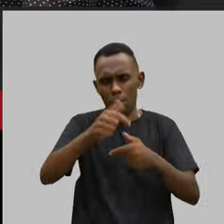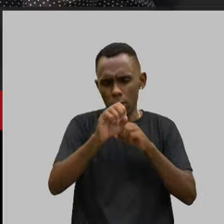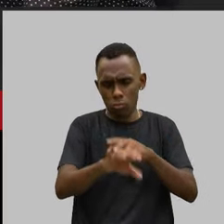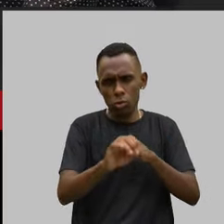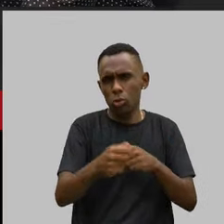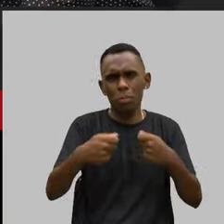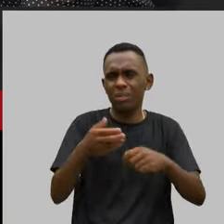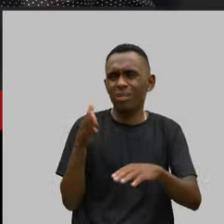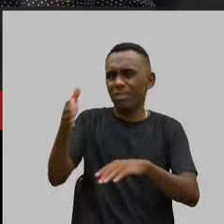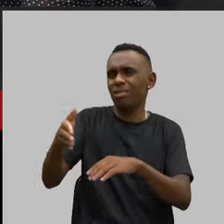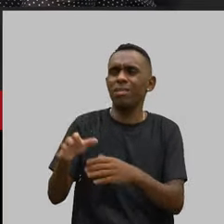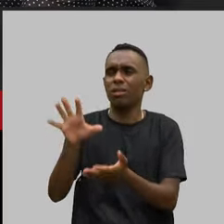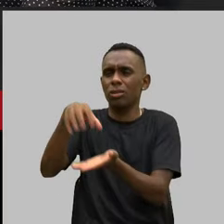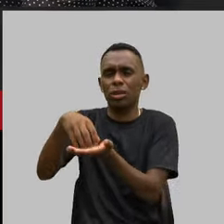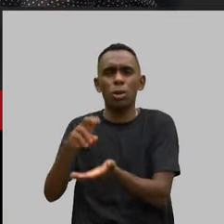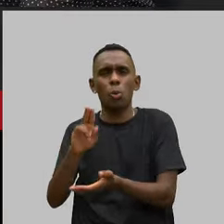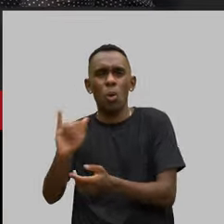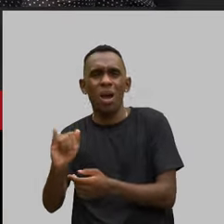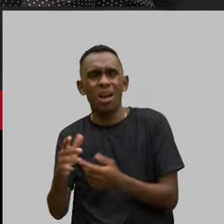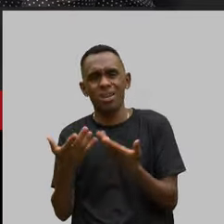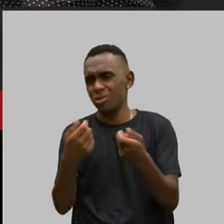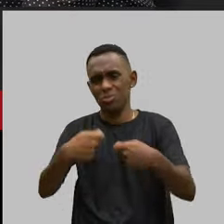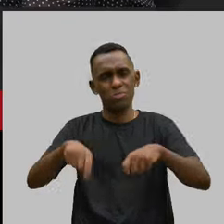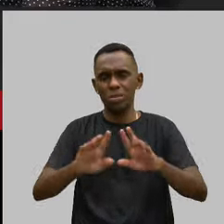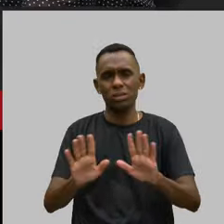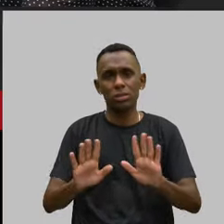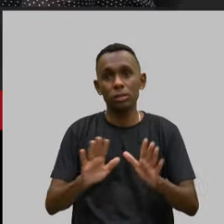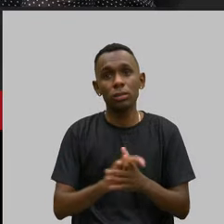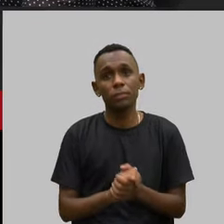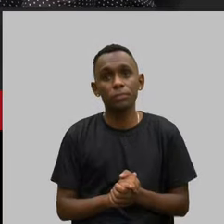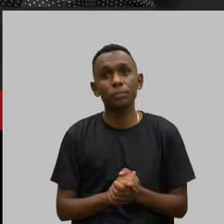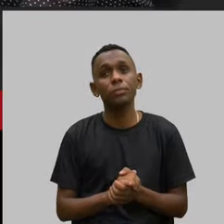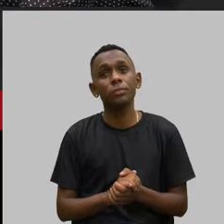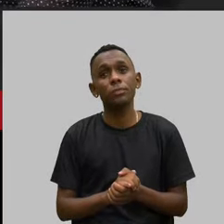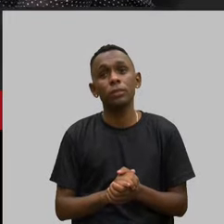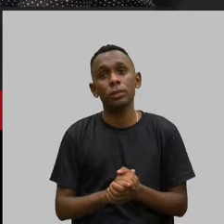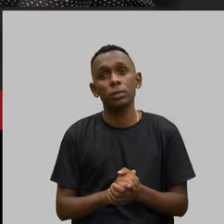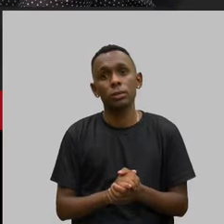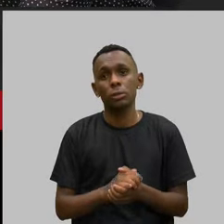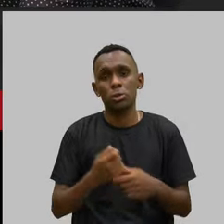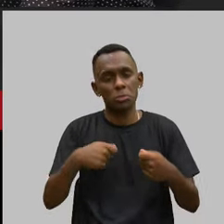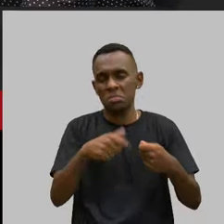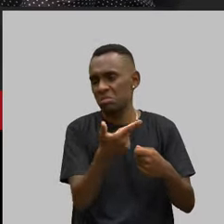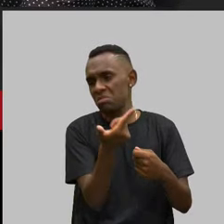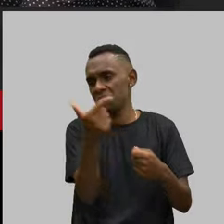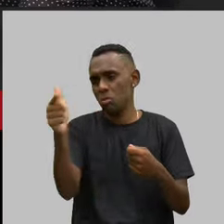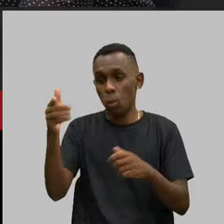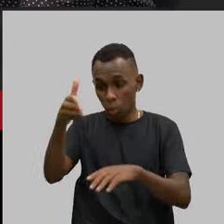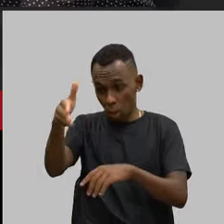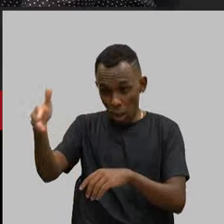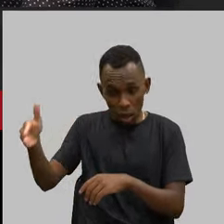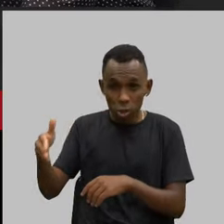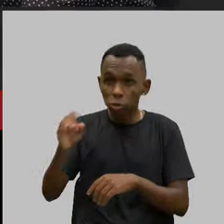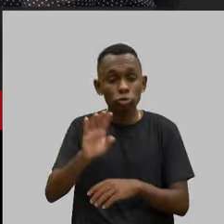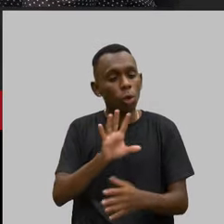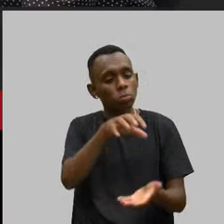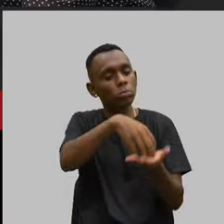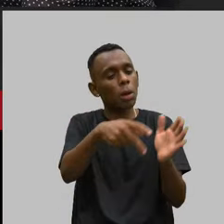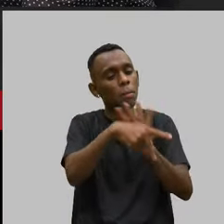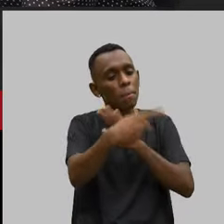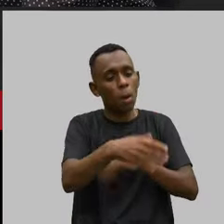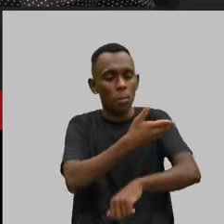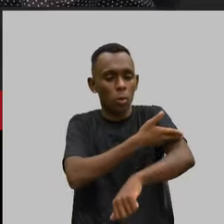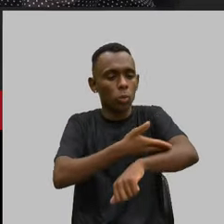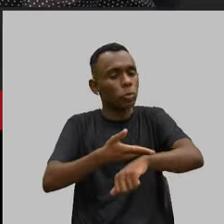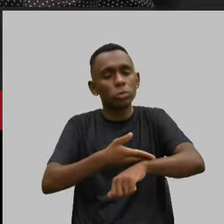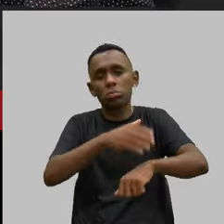Uai ou em algum servidores da educação né não precisam ir em nenhum outro local que não aquele que ele já tá acostumado que é a